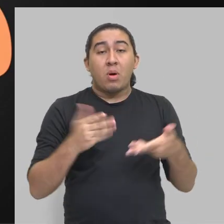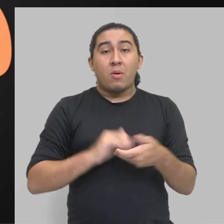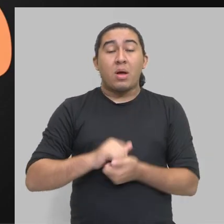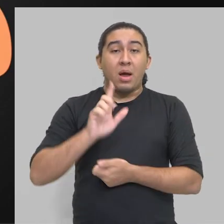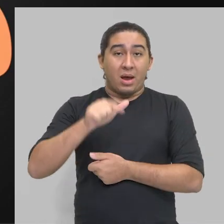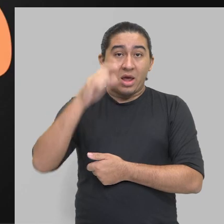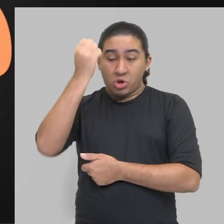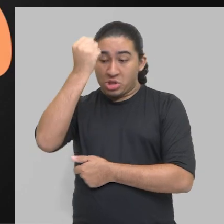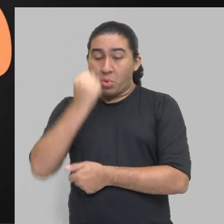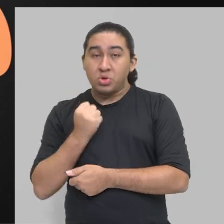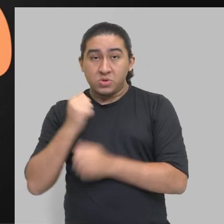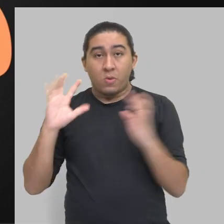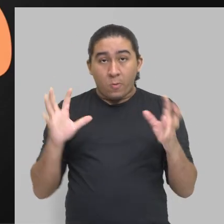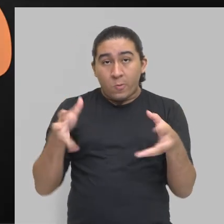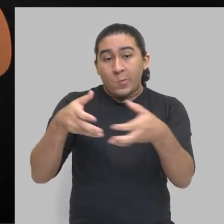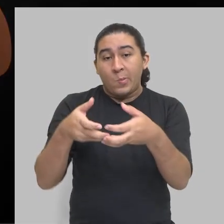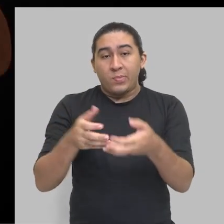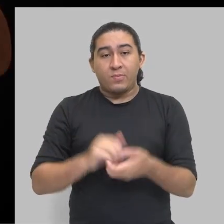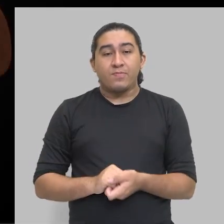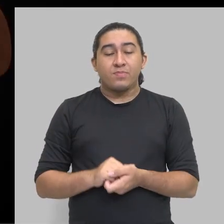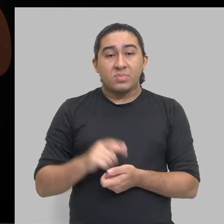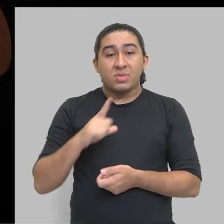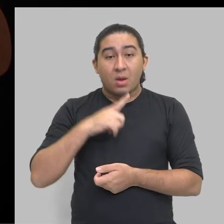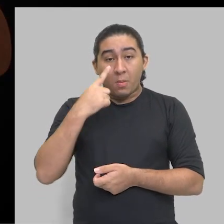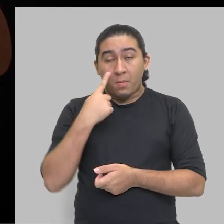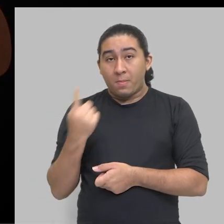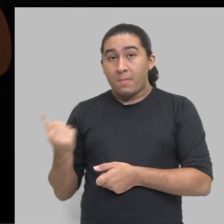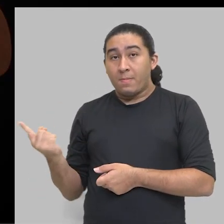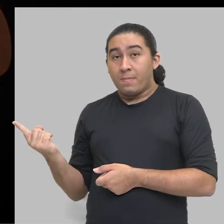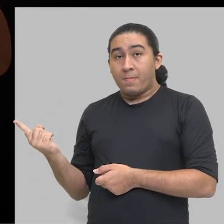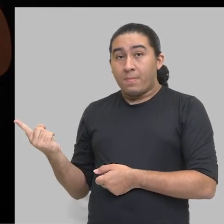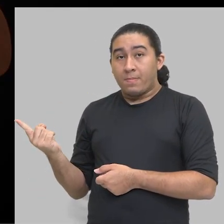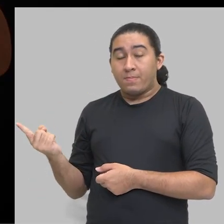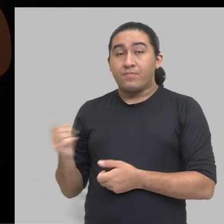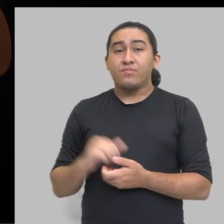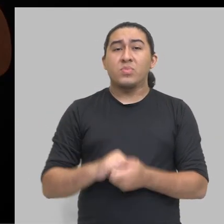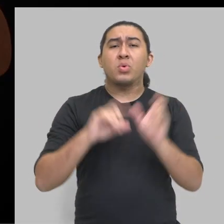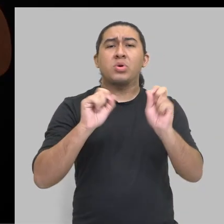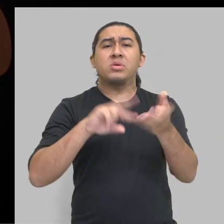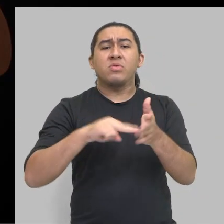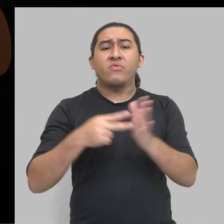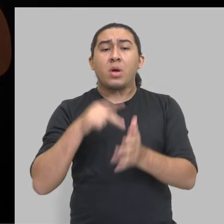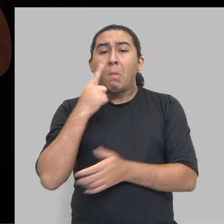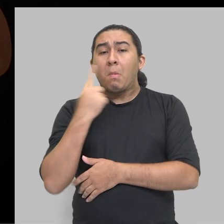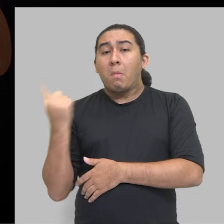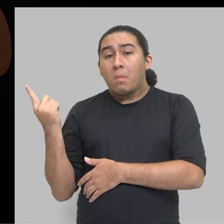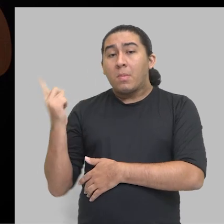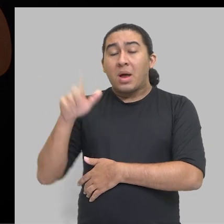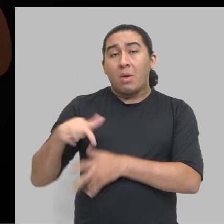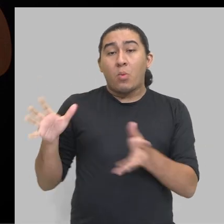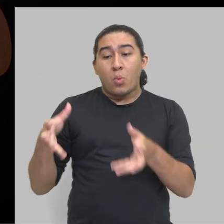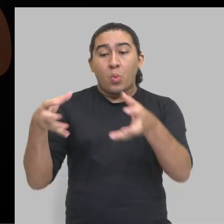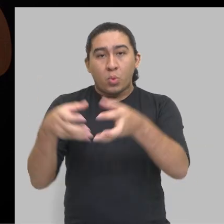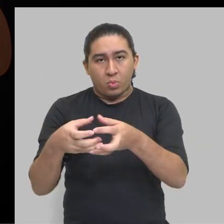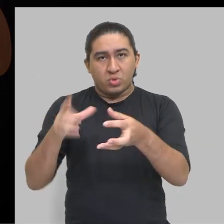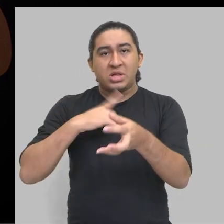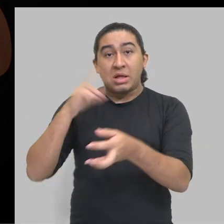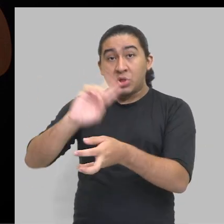como grupos terroristas. Dentre eles, a Al-Qaeda. O que seria a Al-Qaeda? É uma